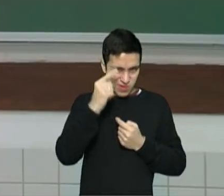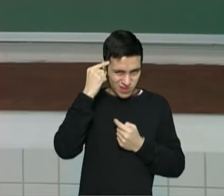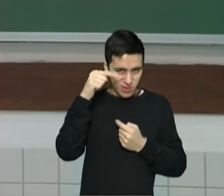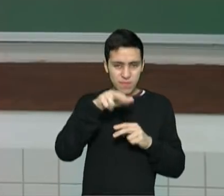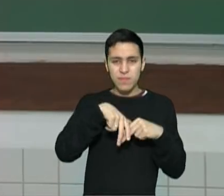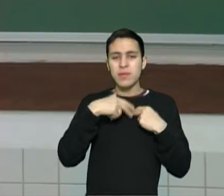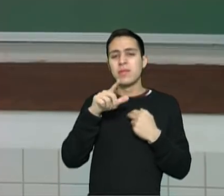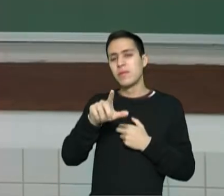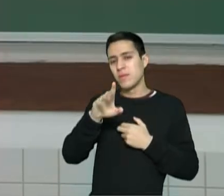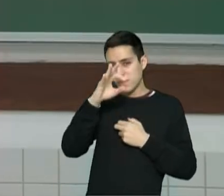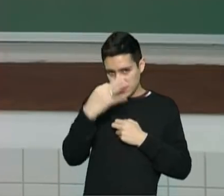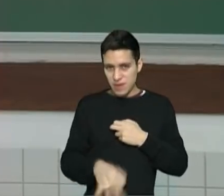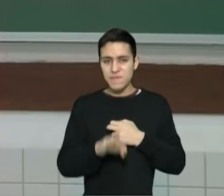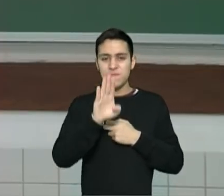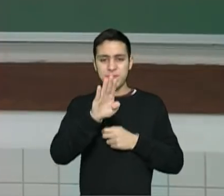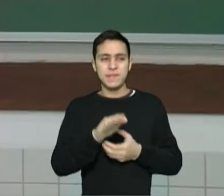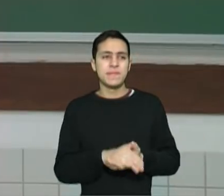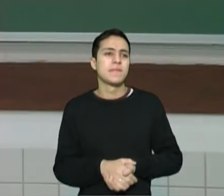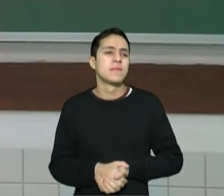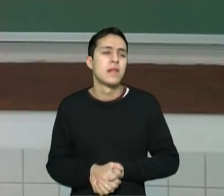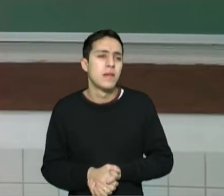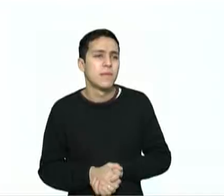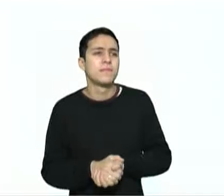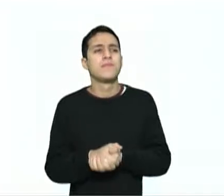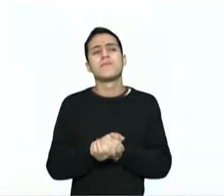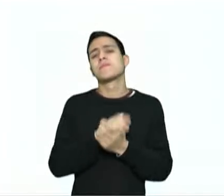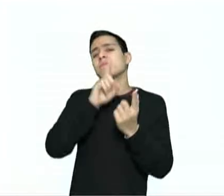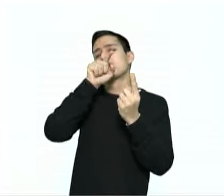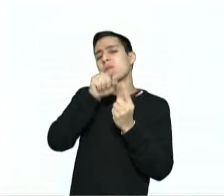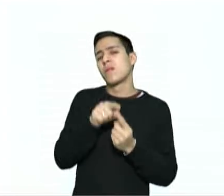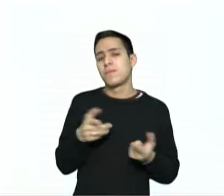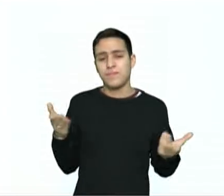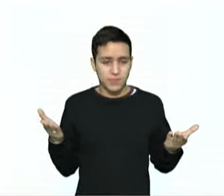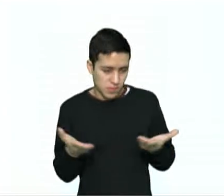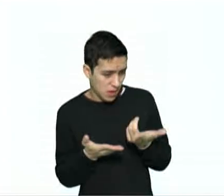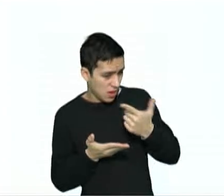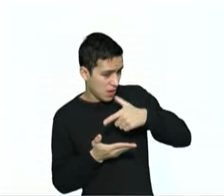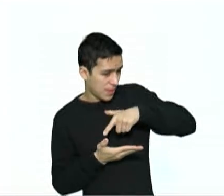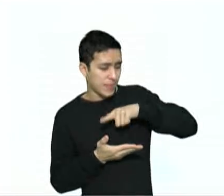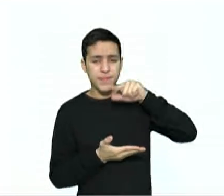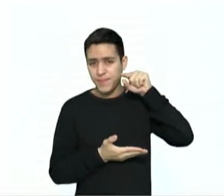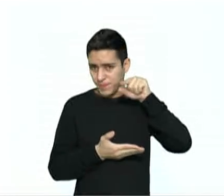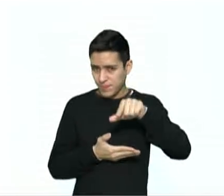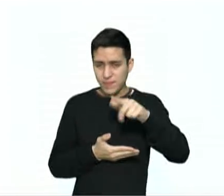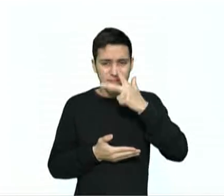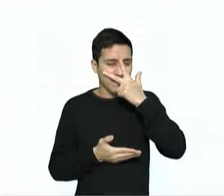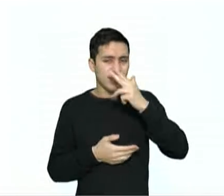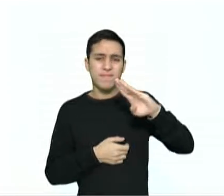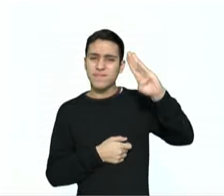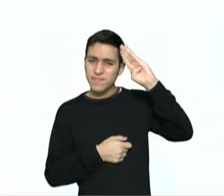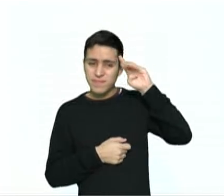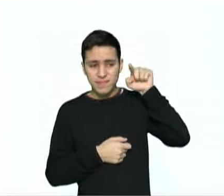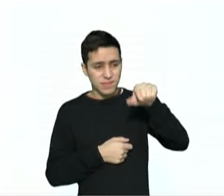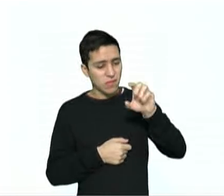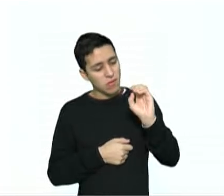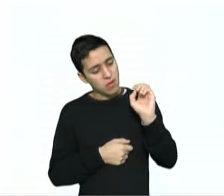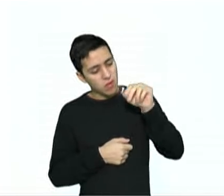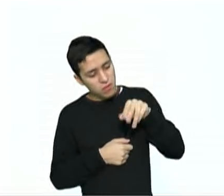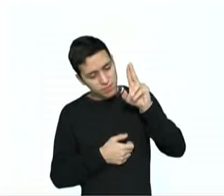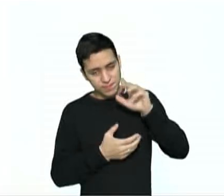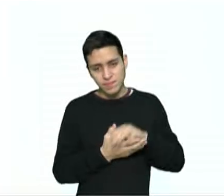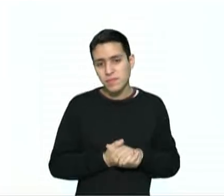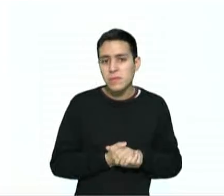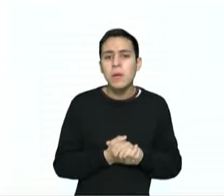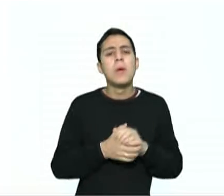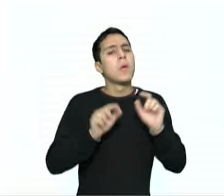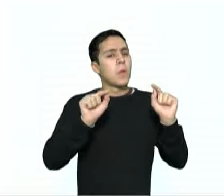B. Então, vamos aos objetivos que hoje nós temos como principais da ONU. Então, além da